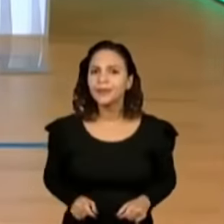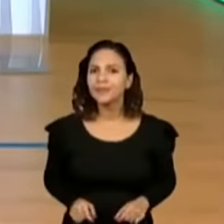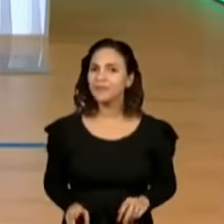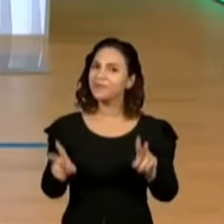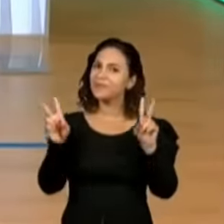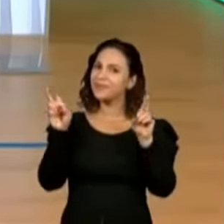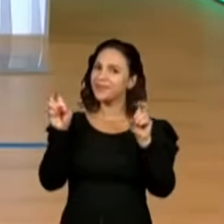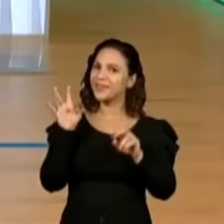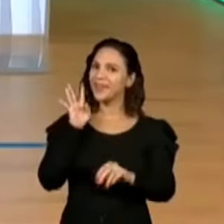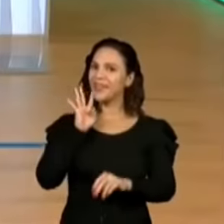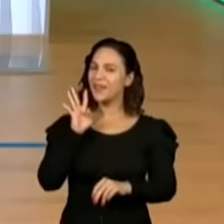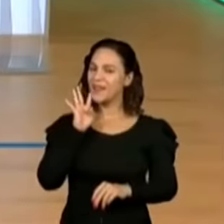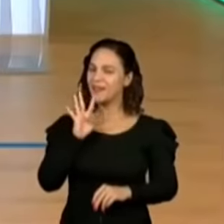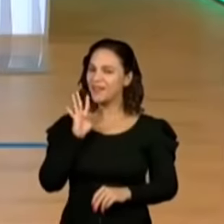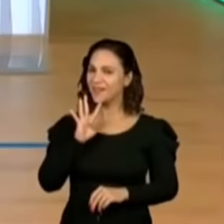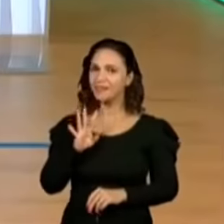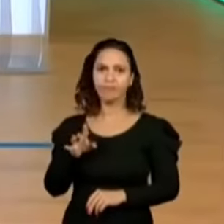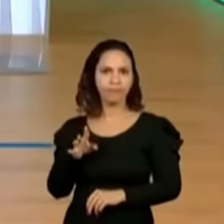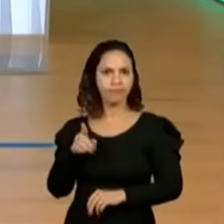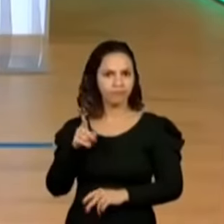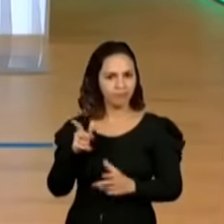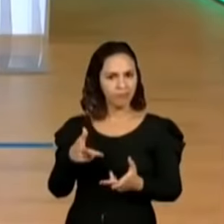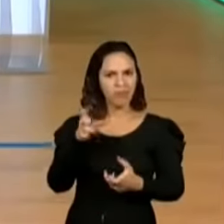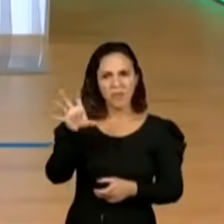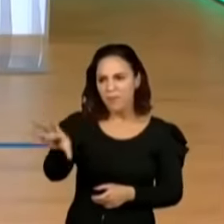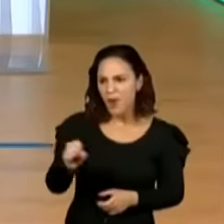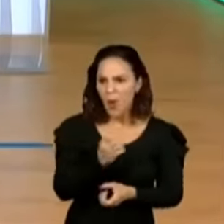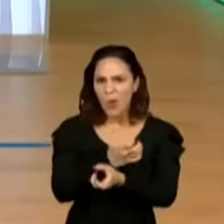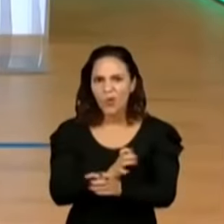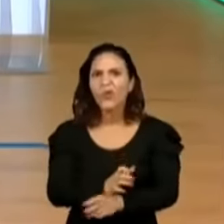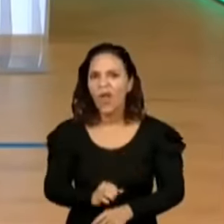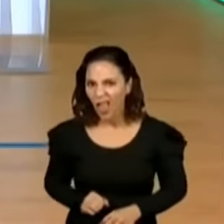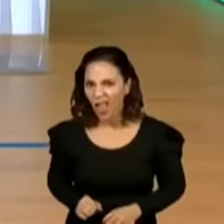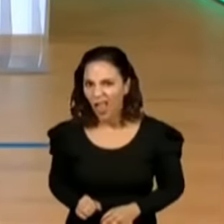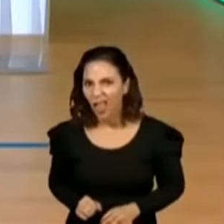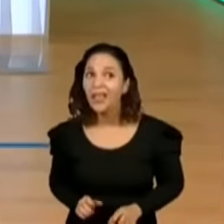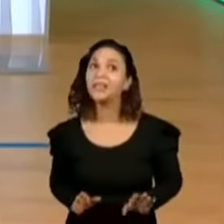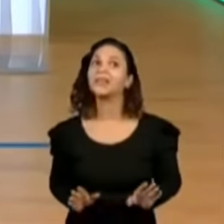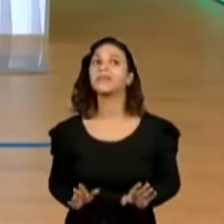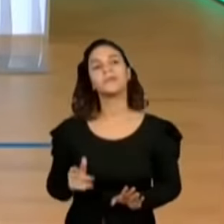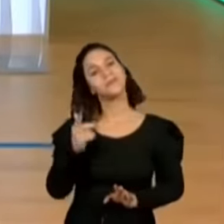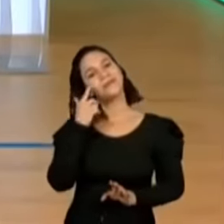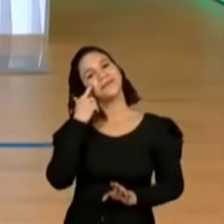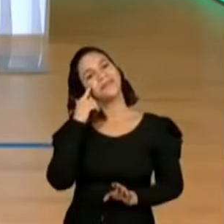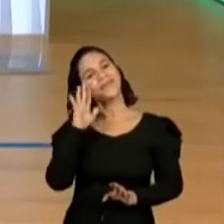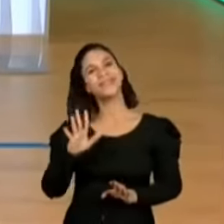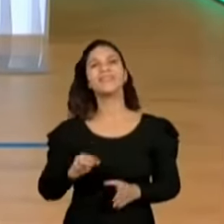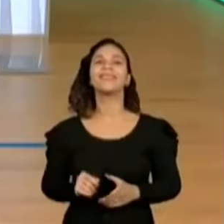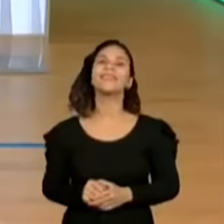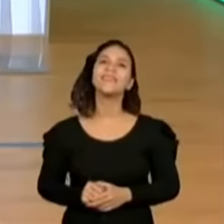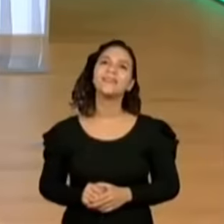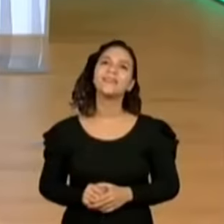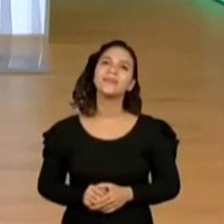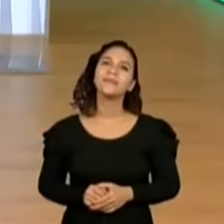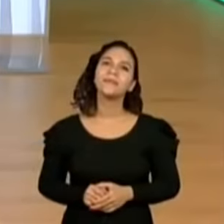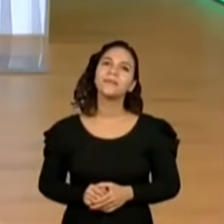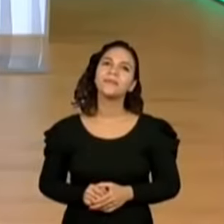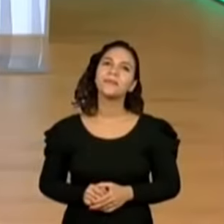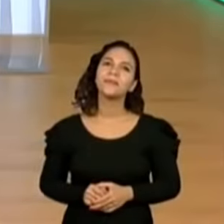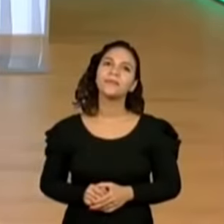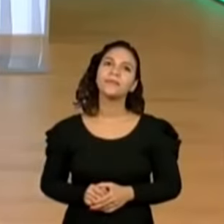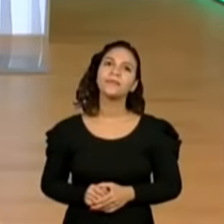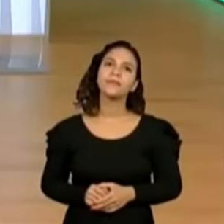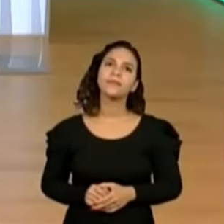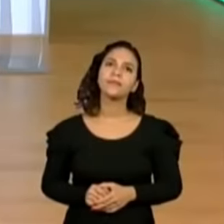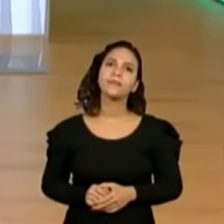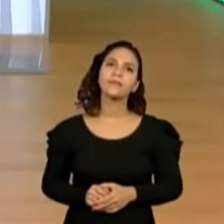bem sugestivo, hein, pro? Será Sim. que você perdeu algum osso? Vamos então. Na tela seguinte, a Vamos